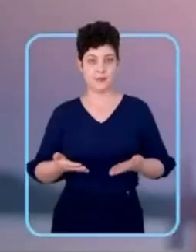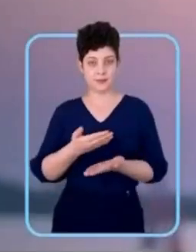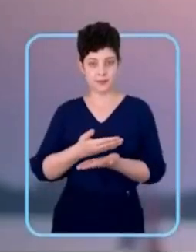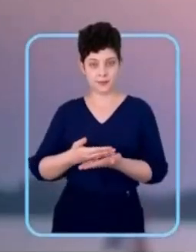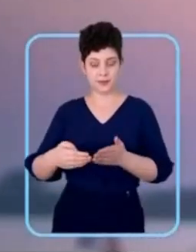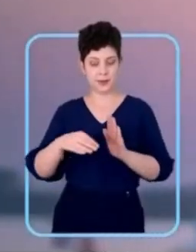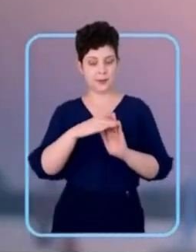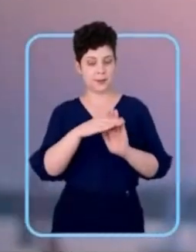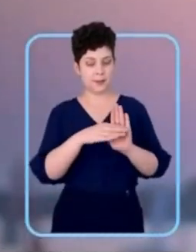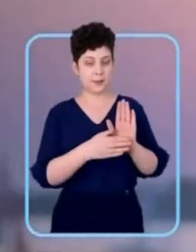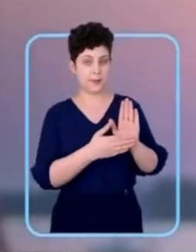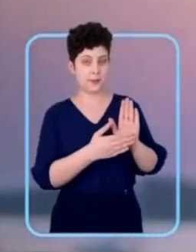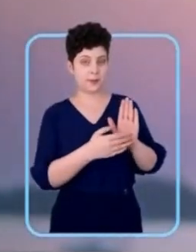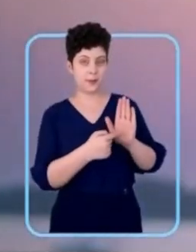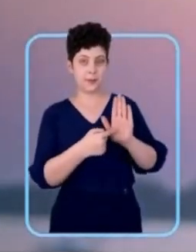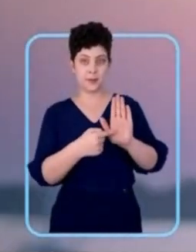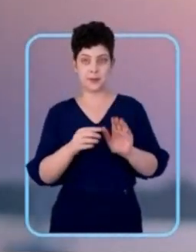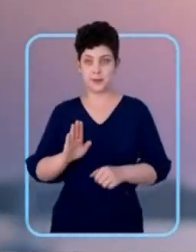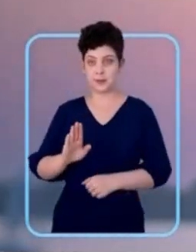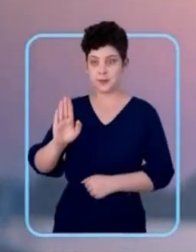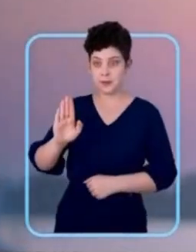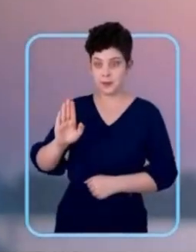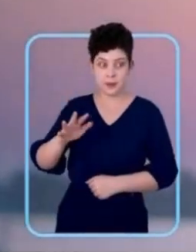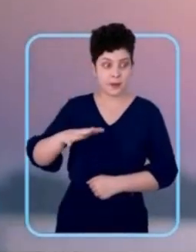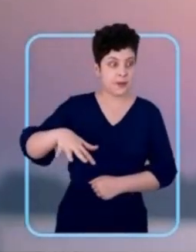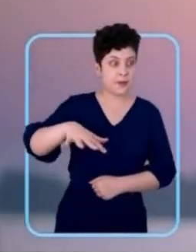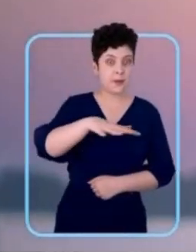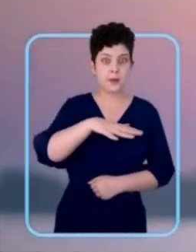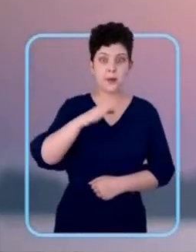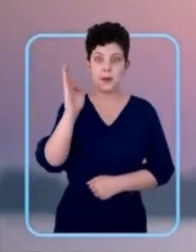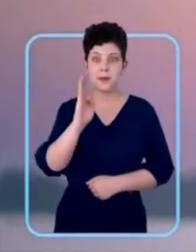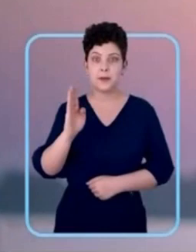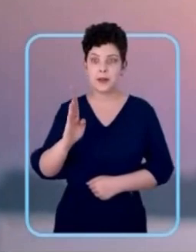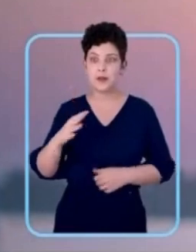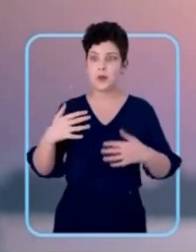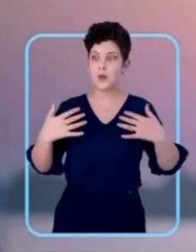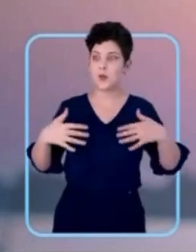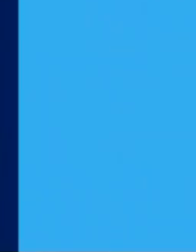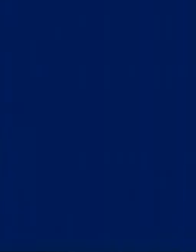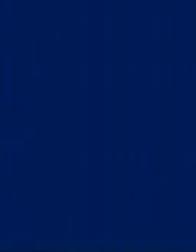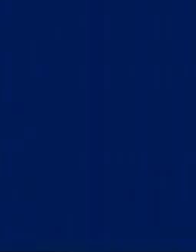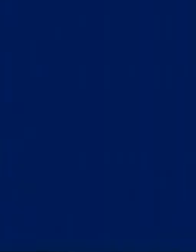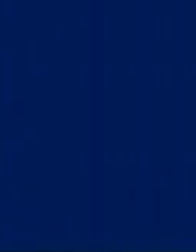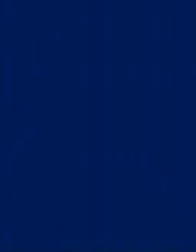Começa agora o programa da candidata que está surpreendendo o Brasil.